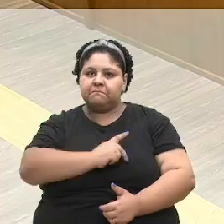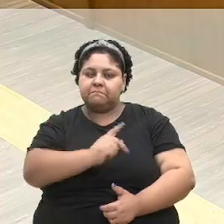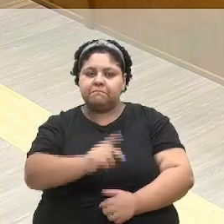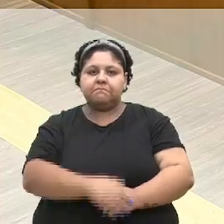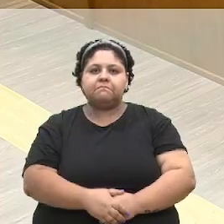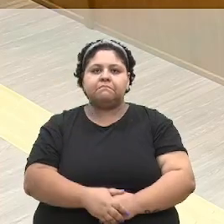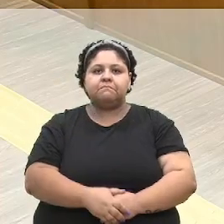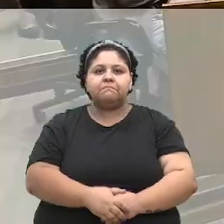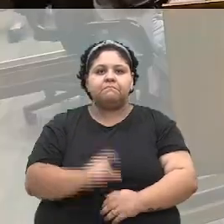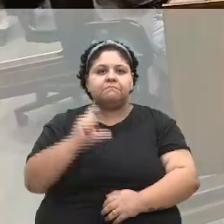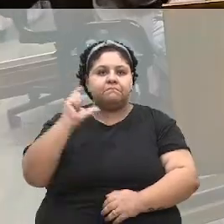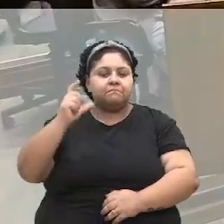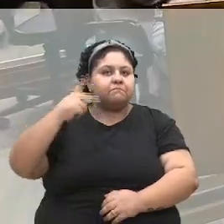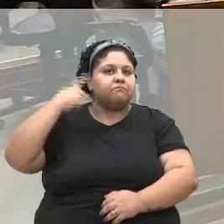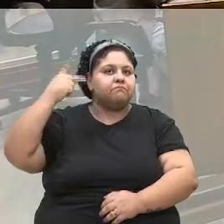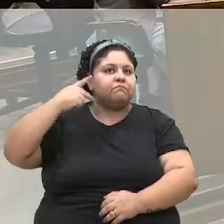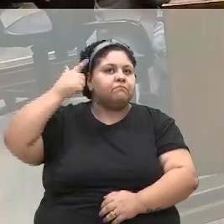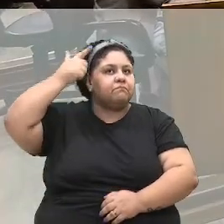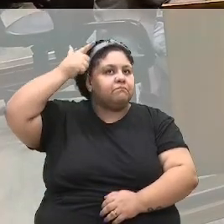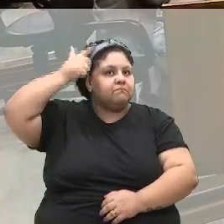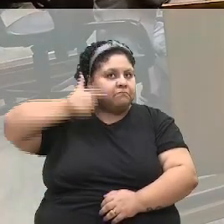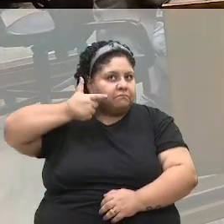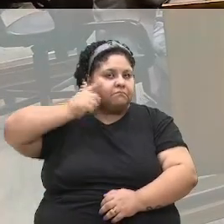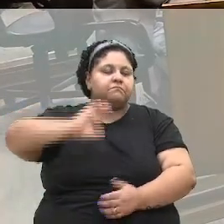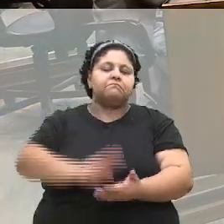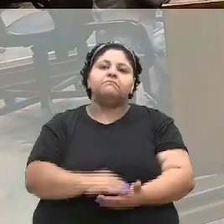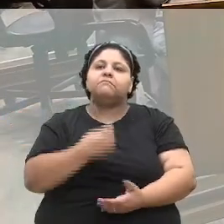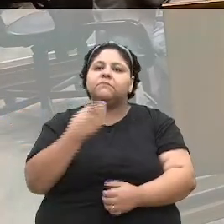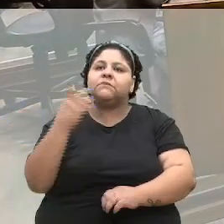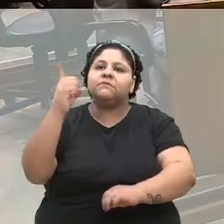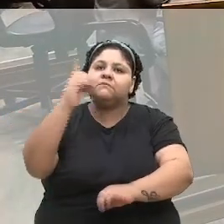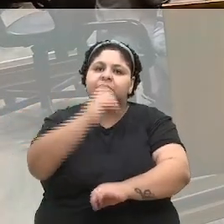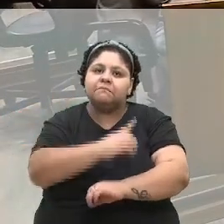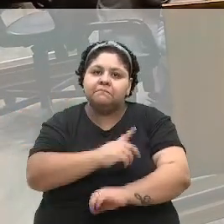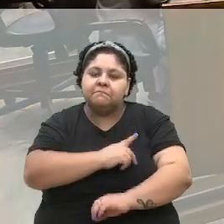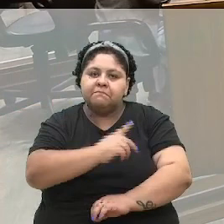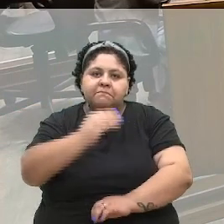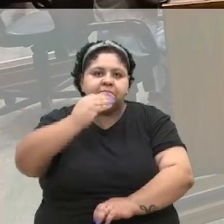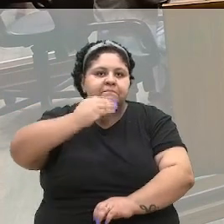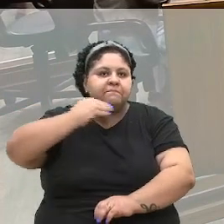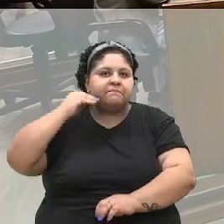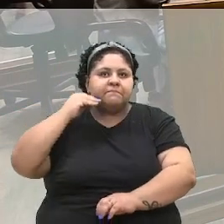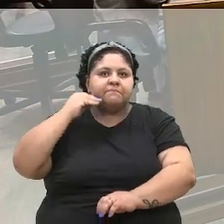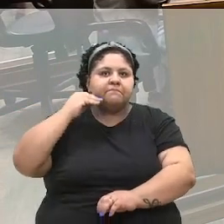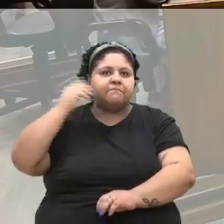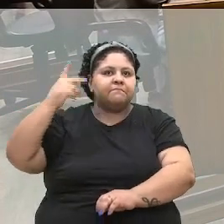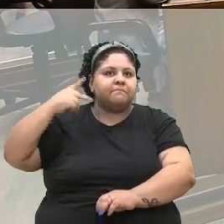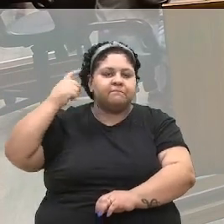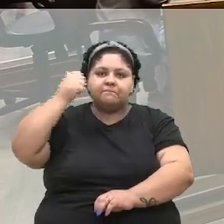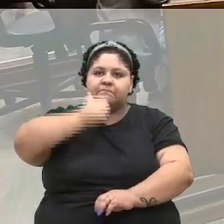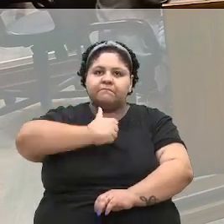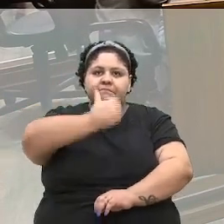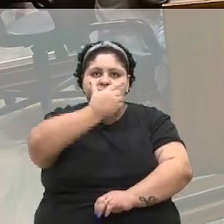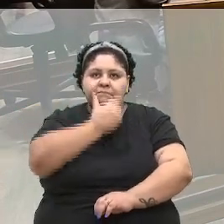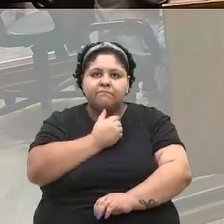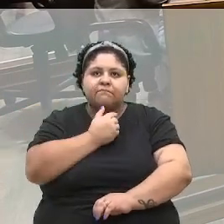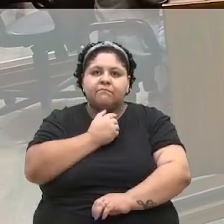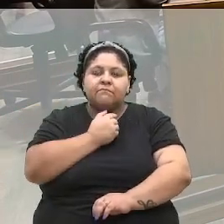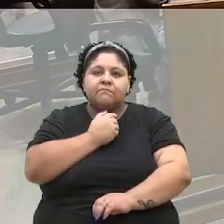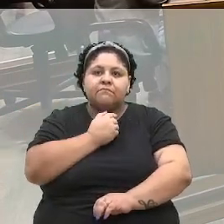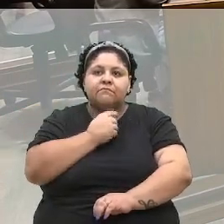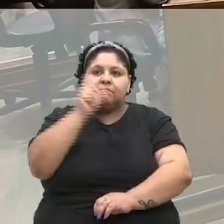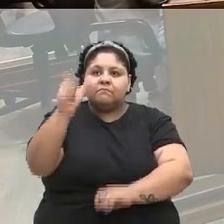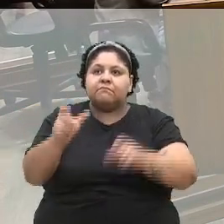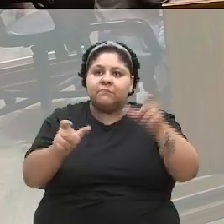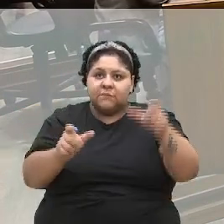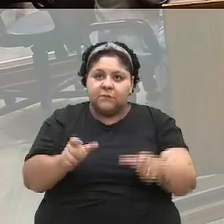Vereador Lucas Carenhato. Bom dia, presidente Marisol, colegas vereadores, vereadoras, as pessoas que nos acompanham